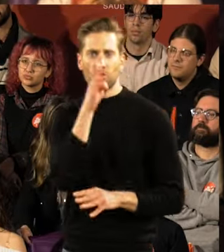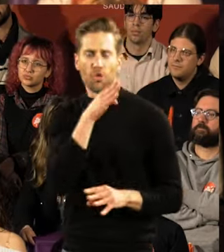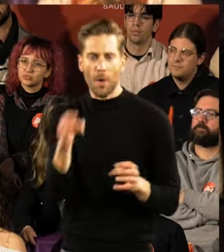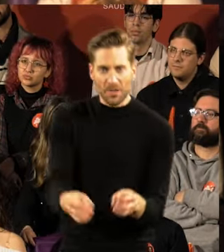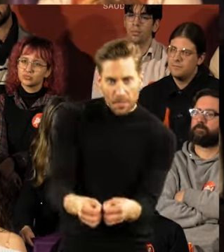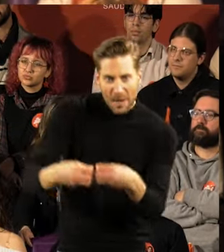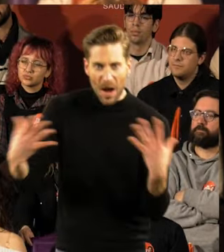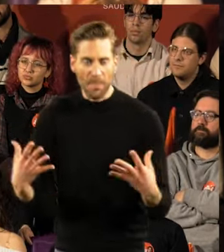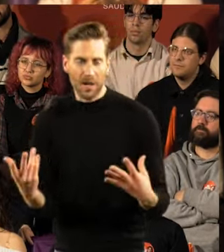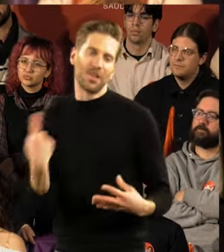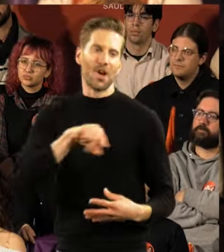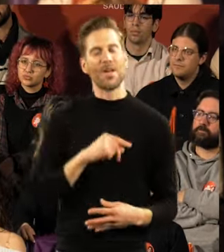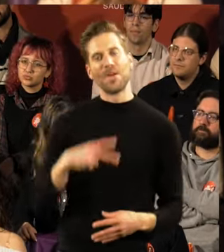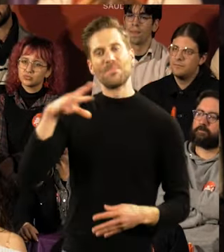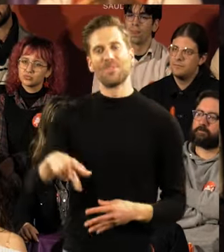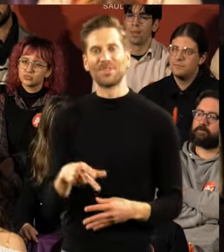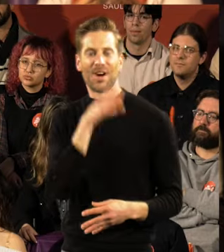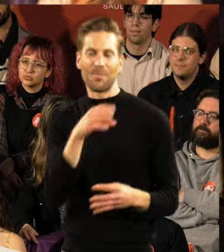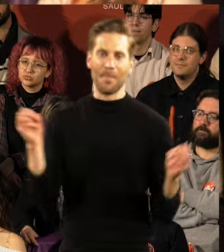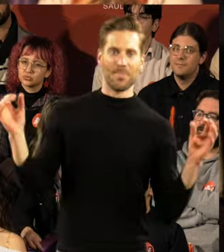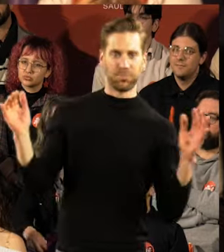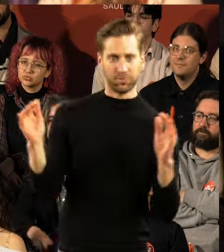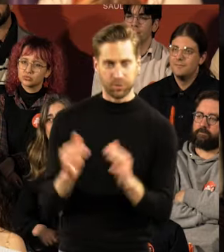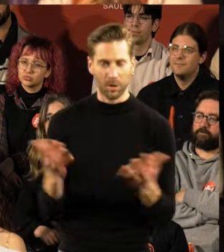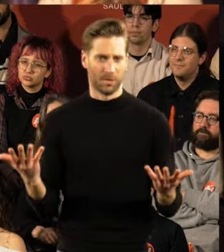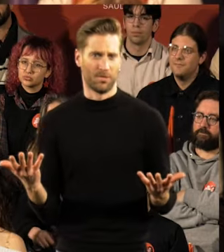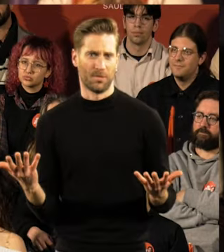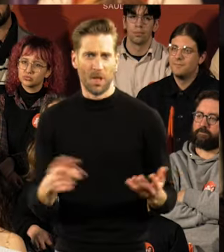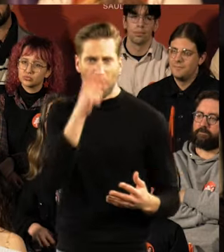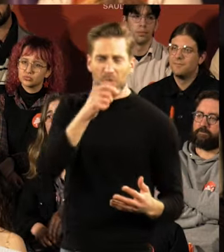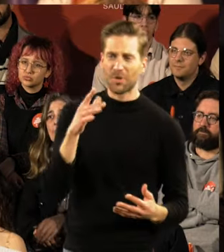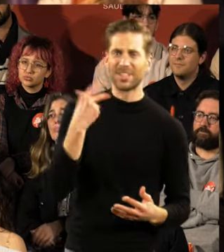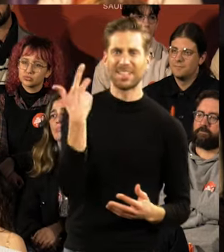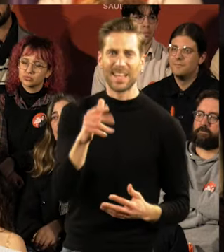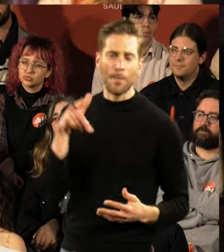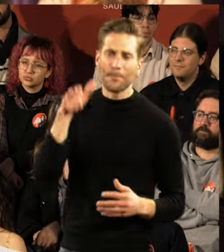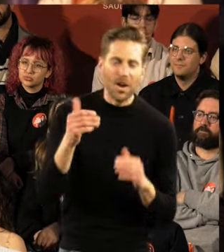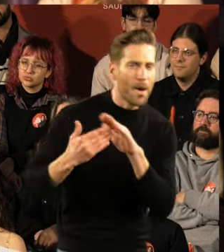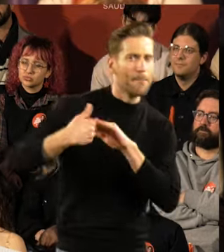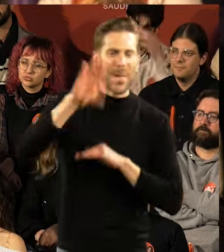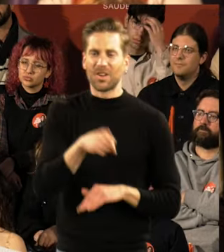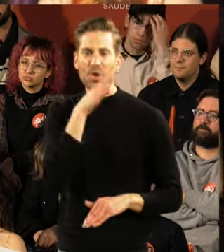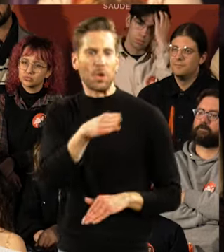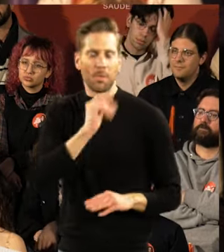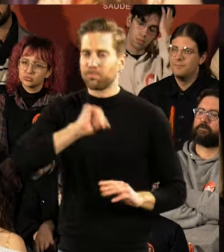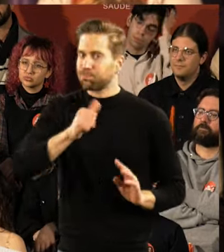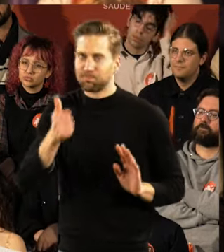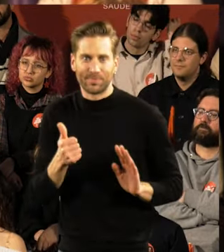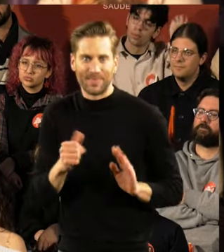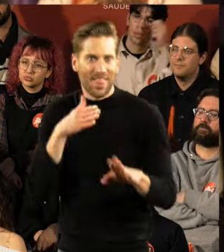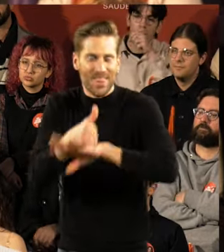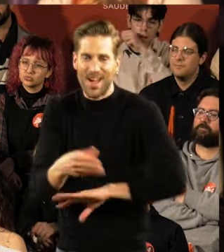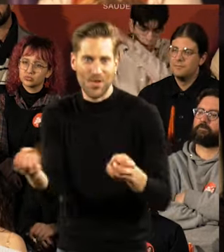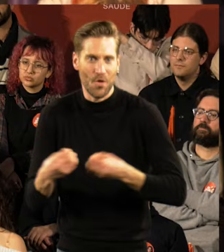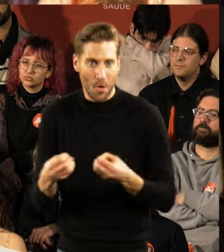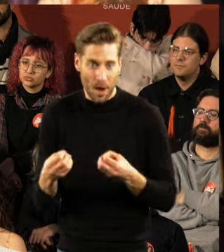ferrovia, em Portugal destruiu-se linhas ferroviárias. Mais de 100 mil pessoas perderam acesso aos comboios. E no mesmo período,